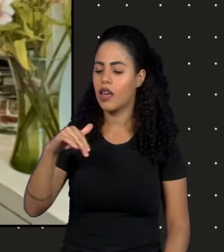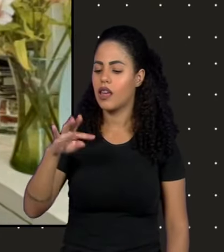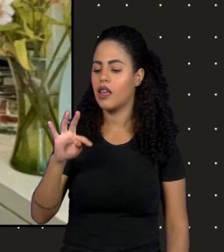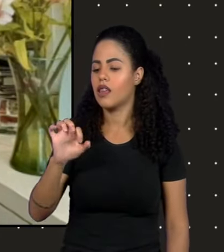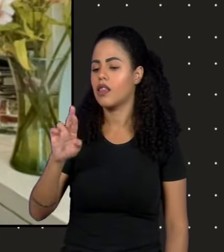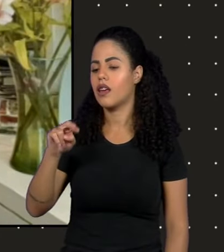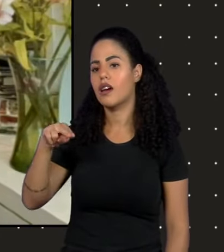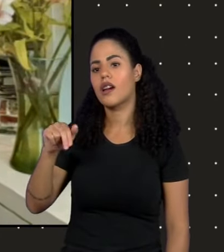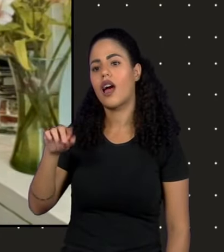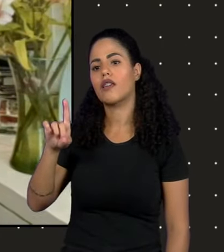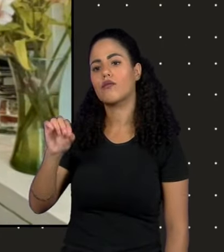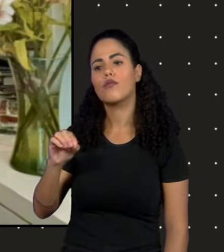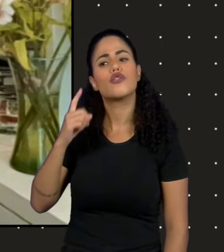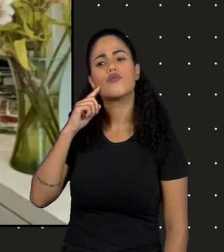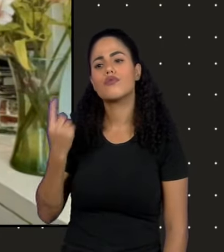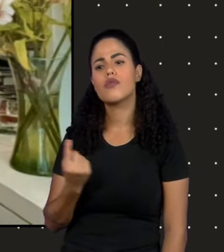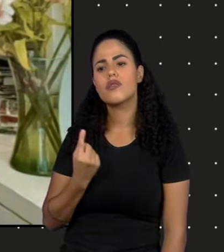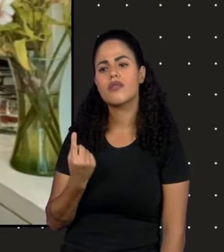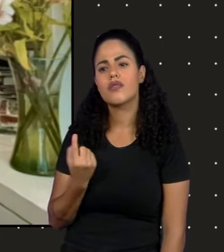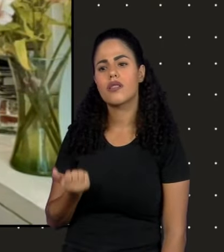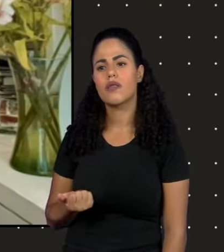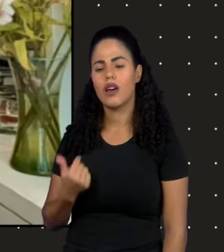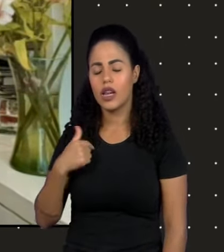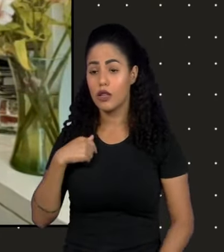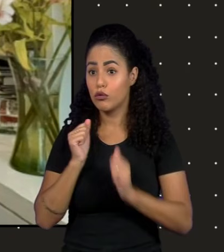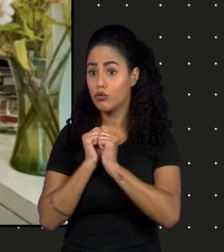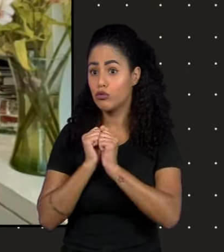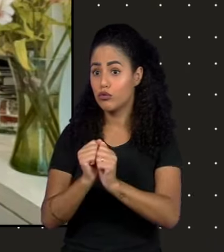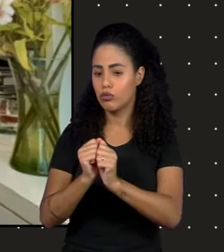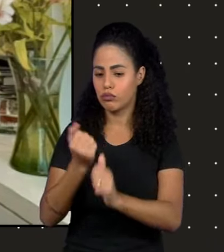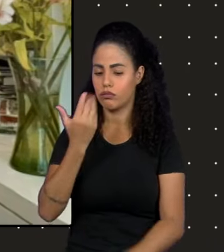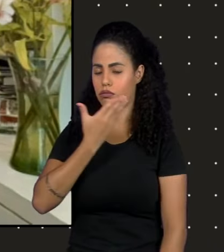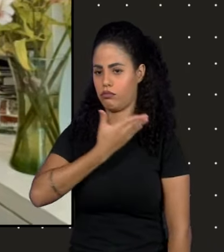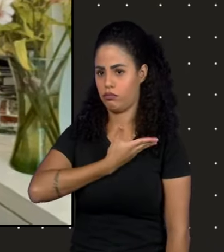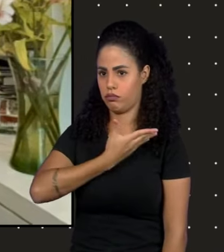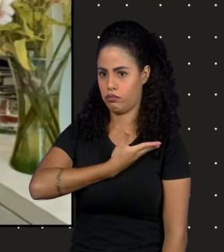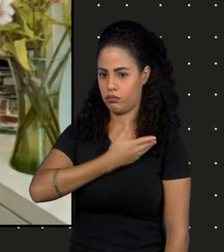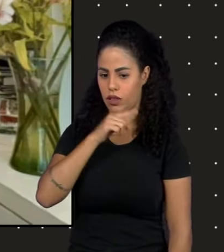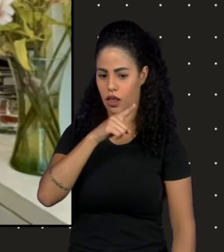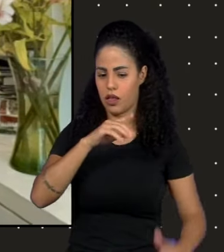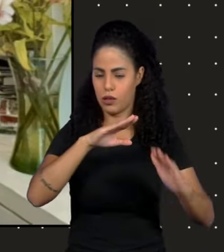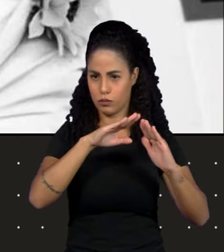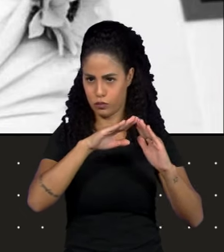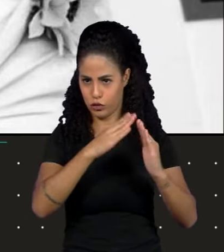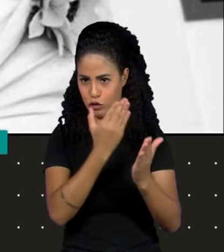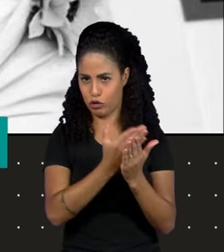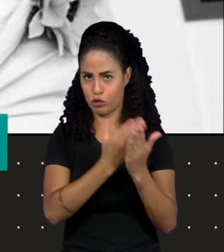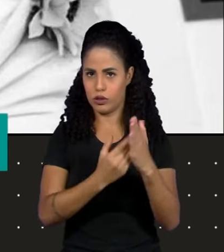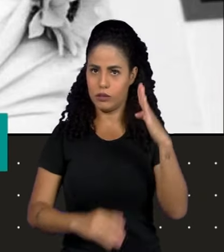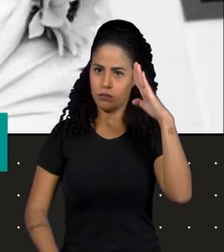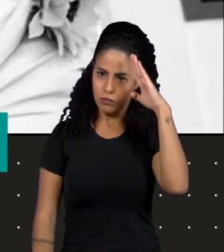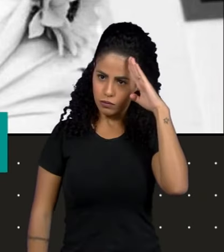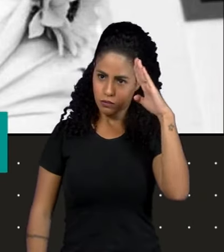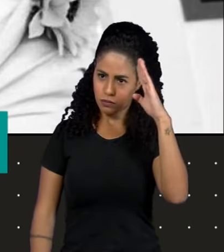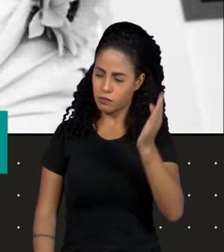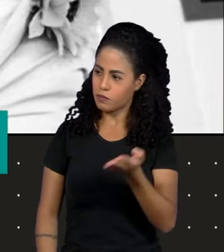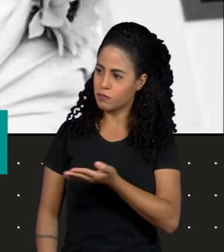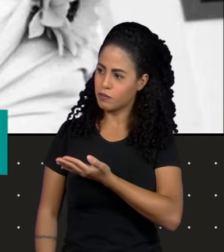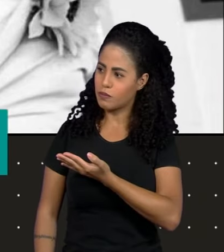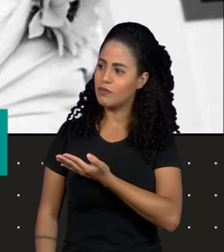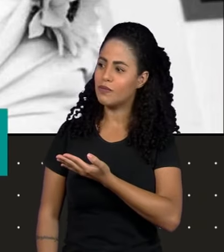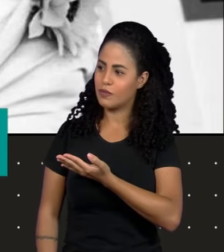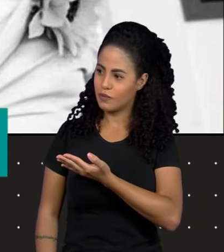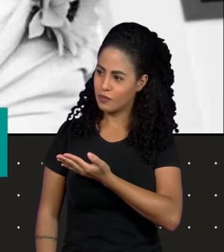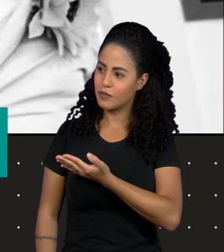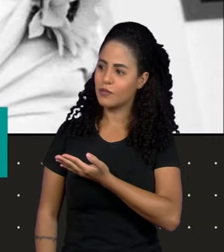justamente. E lá, meus colegas de colégio militar, Agildo Ribeiro, Castrinho,